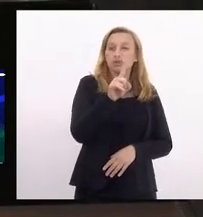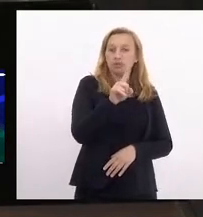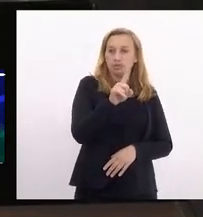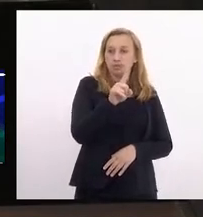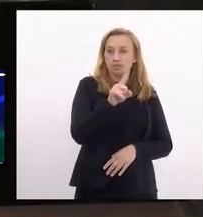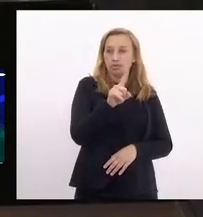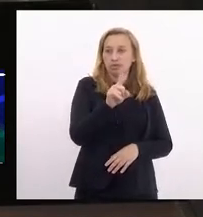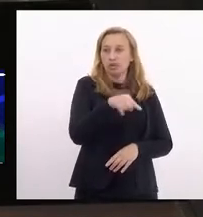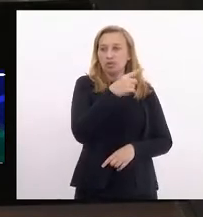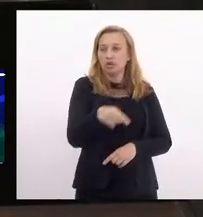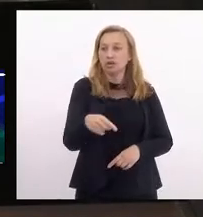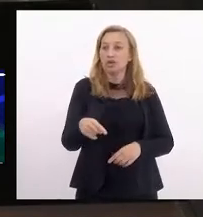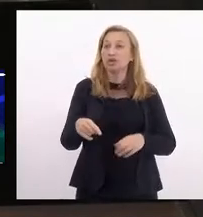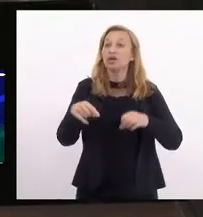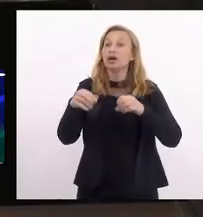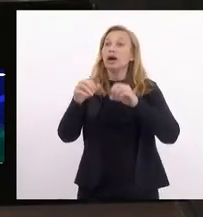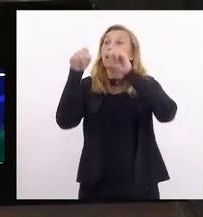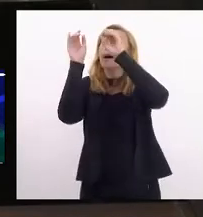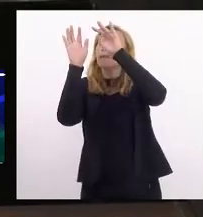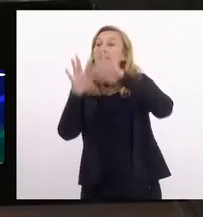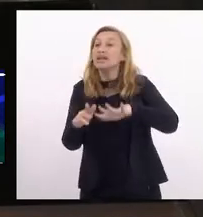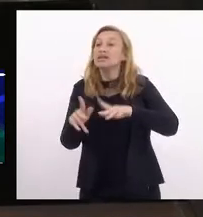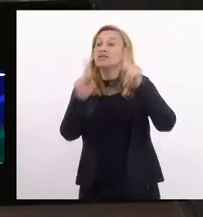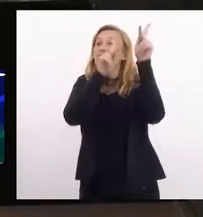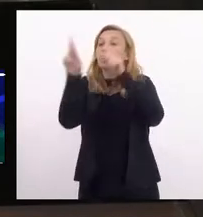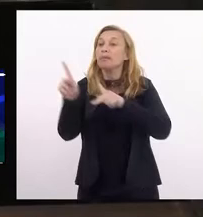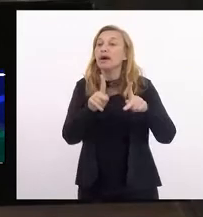santa e gloriosa paz do nosso Senhor Jesus Cristo